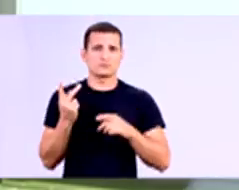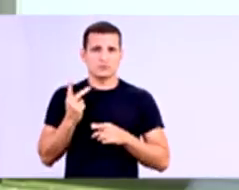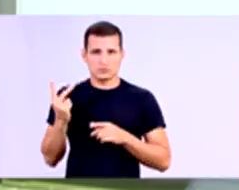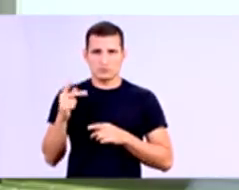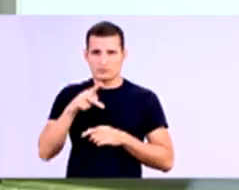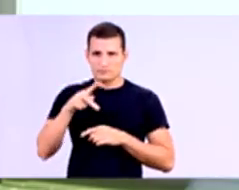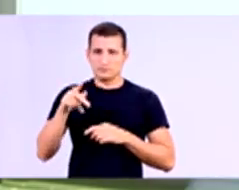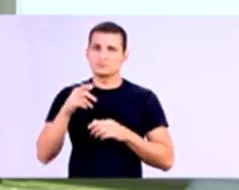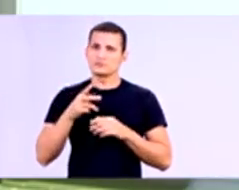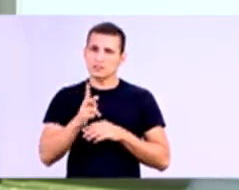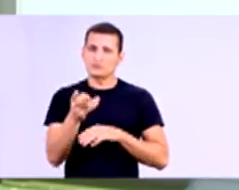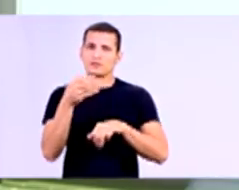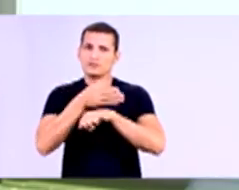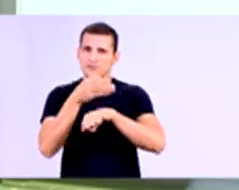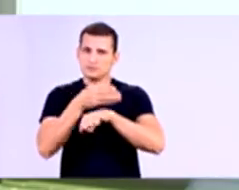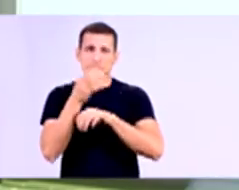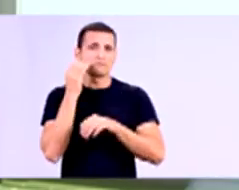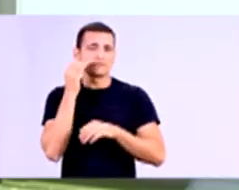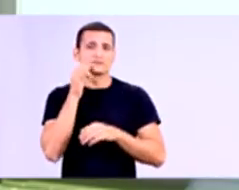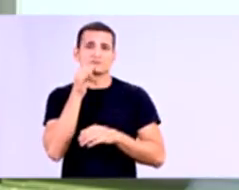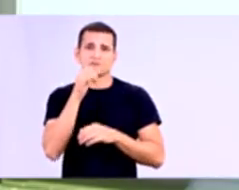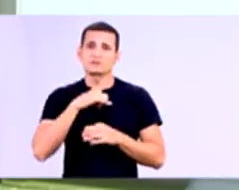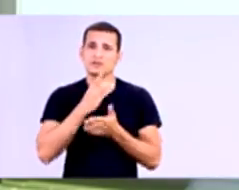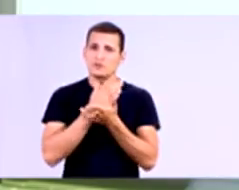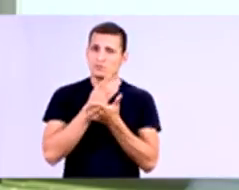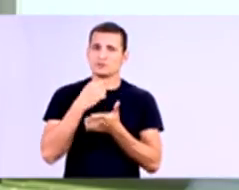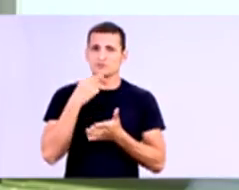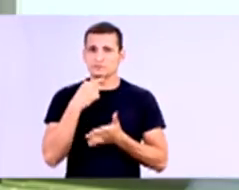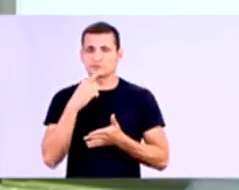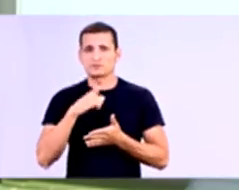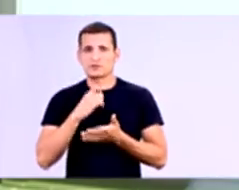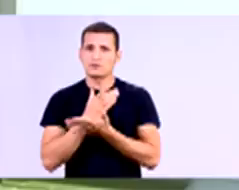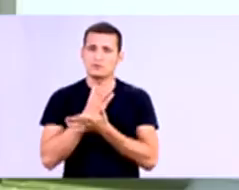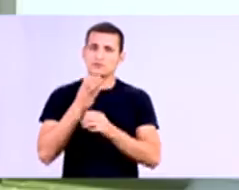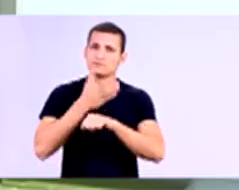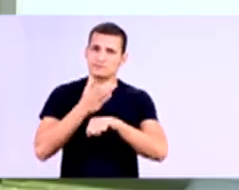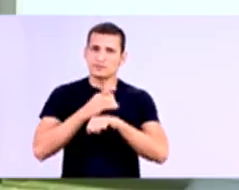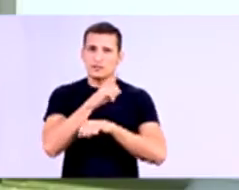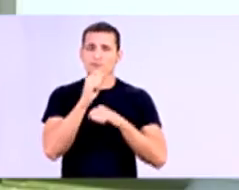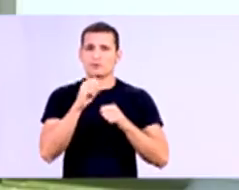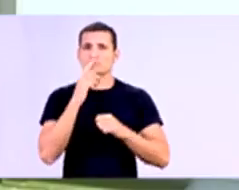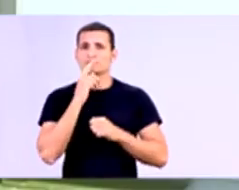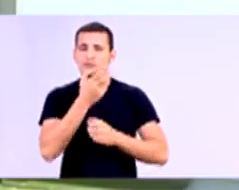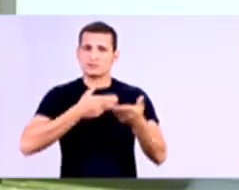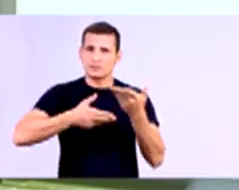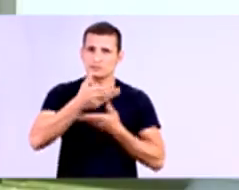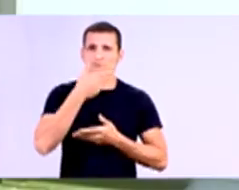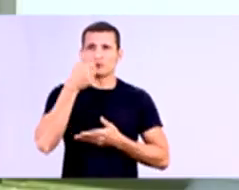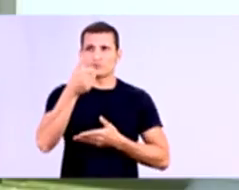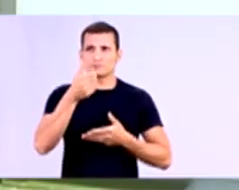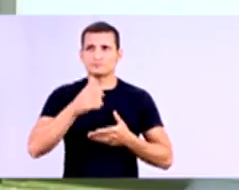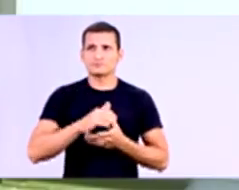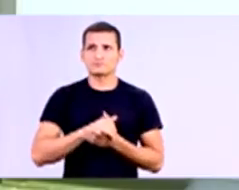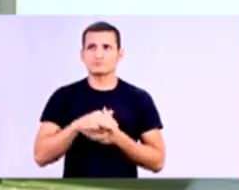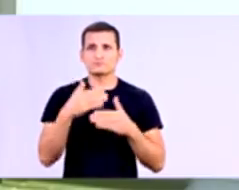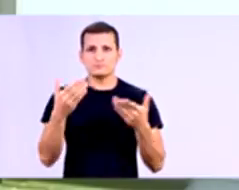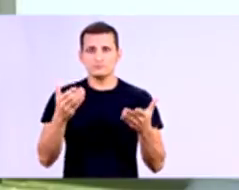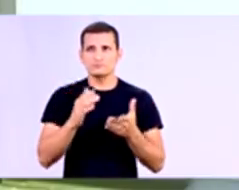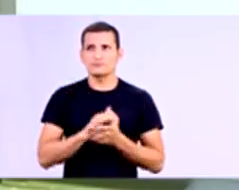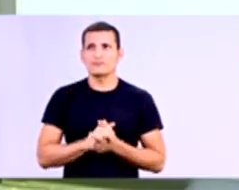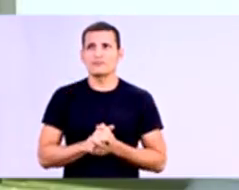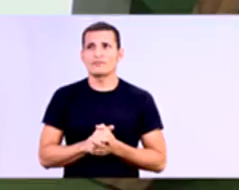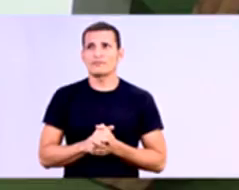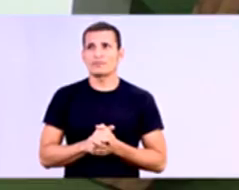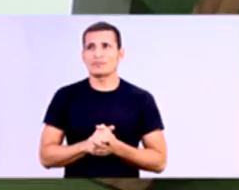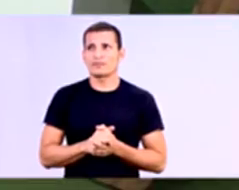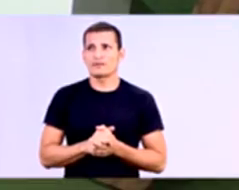acessando o portal para ver se tem algumas dúvidas, para ver se tem alguma atividade lá, para que a gente possa estar respondendo e interagindo melhor. Então é isso, fico por aqui. Alguma